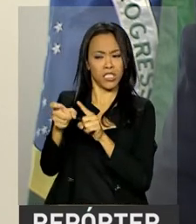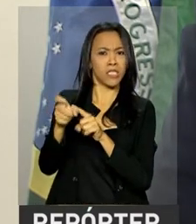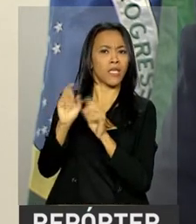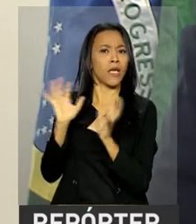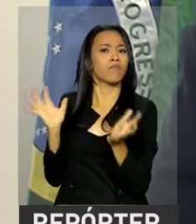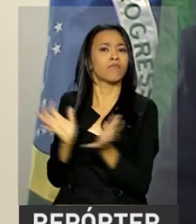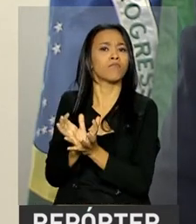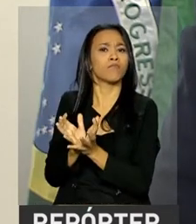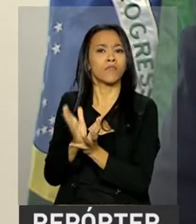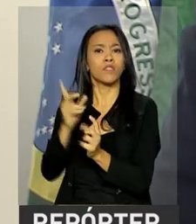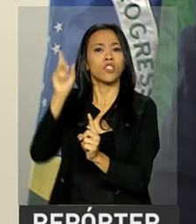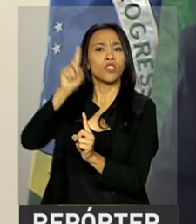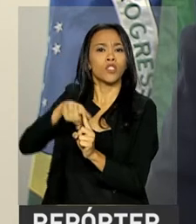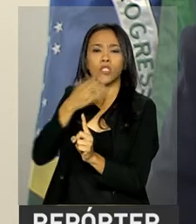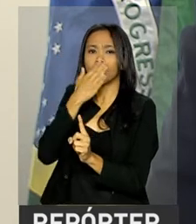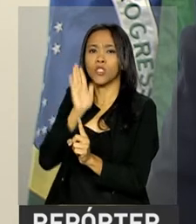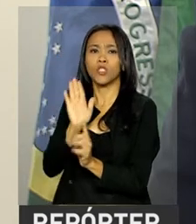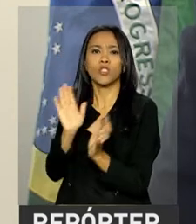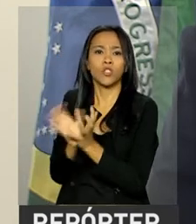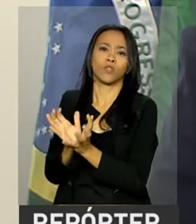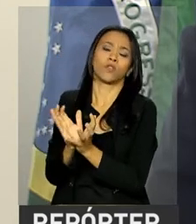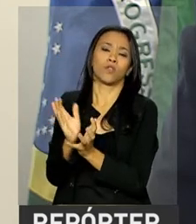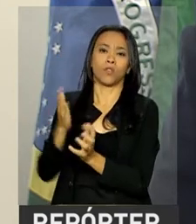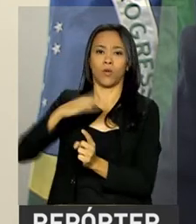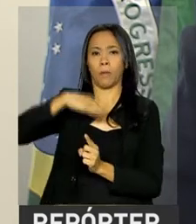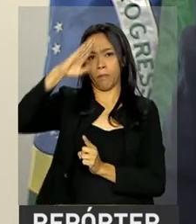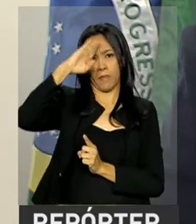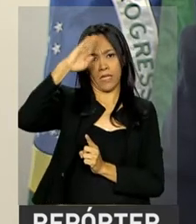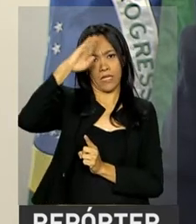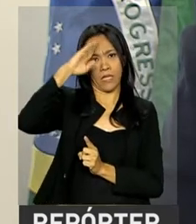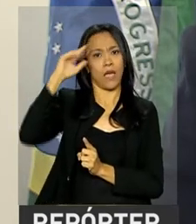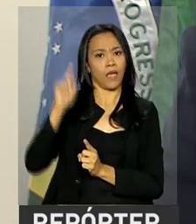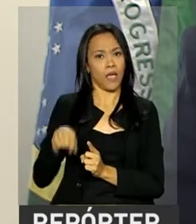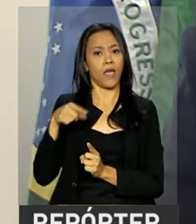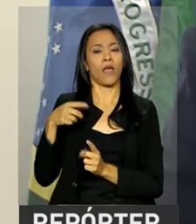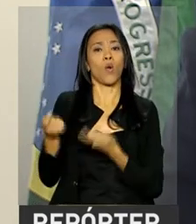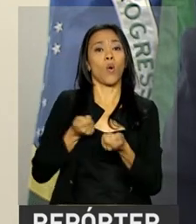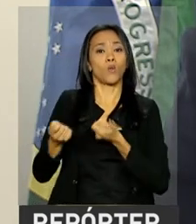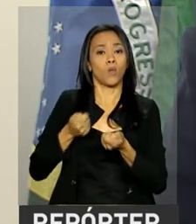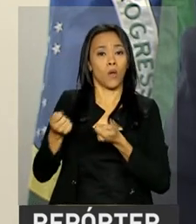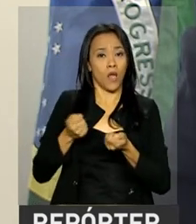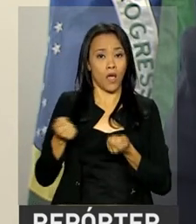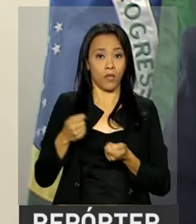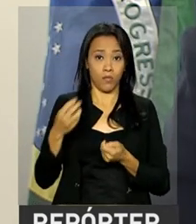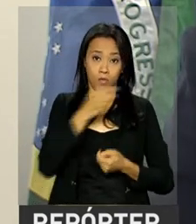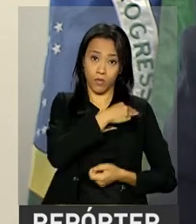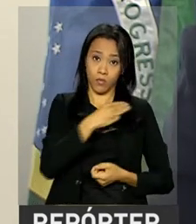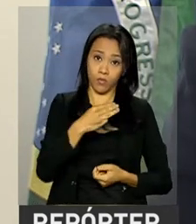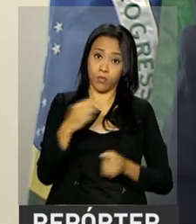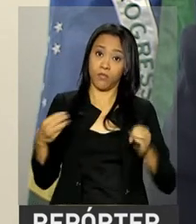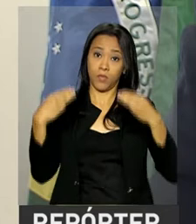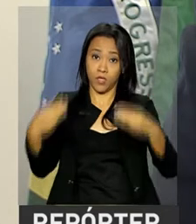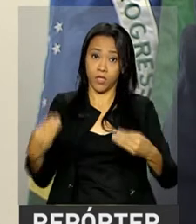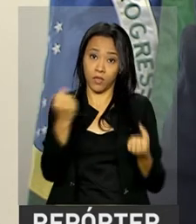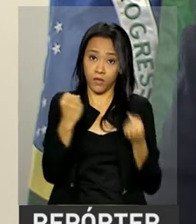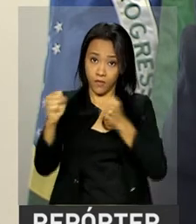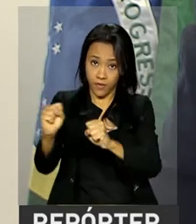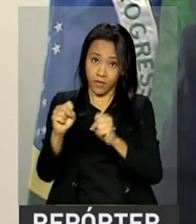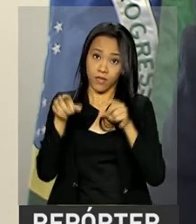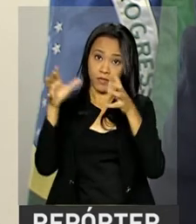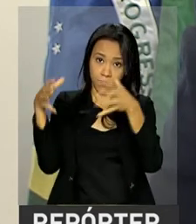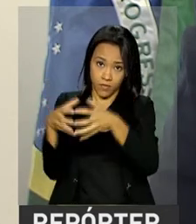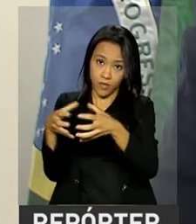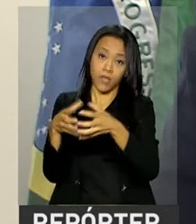para serviço militar, será feito todo pelo Ministério da Defesa e controlado pelo Ministério da Defesa. Então nós temos aí